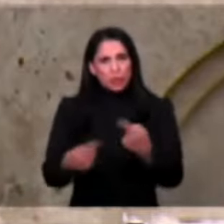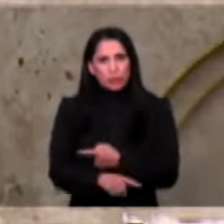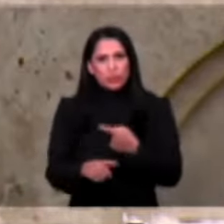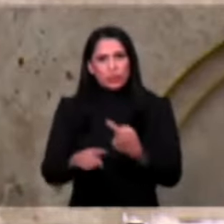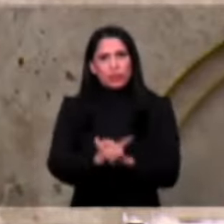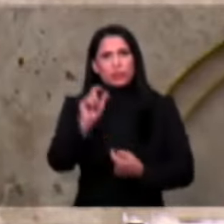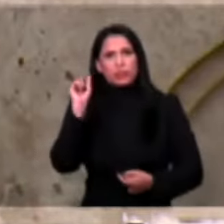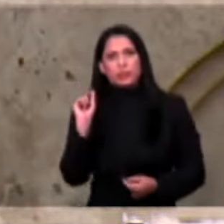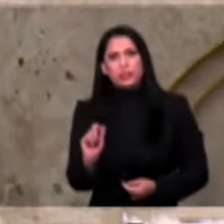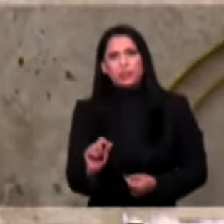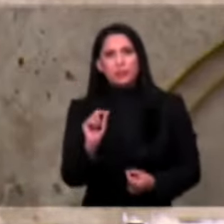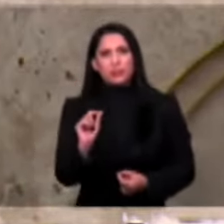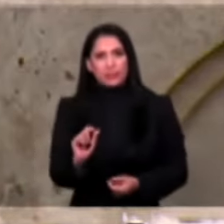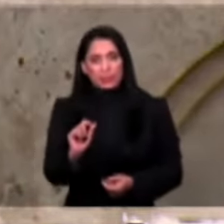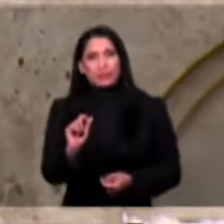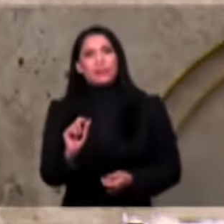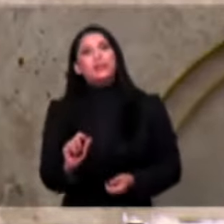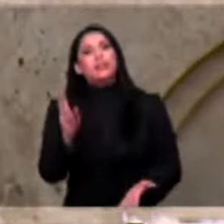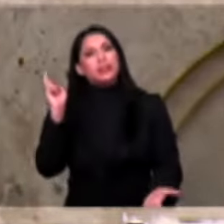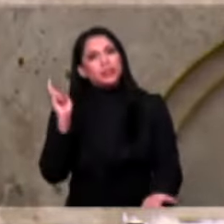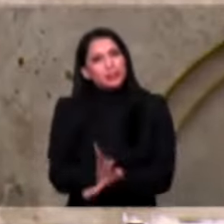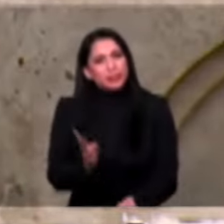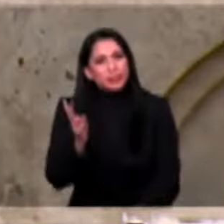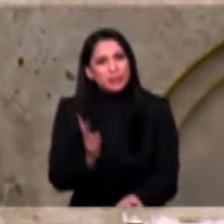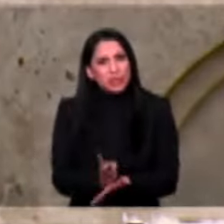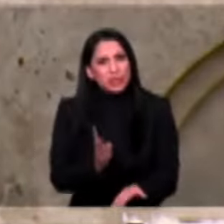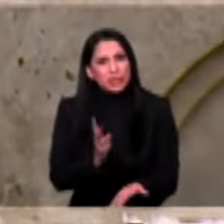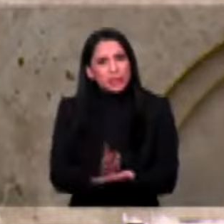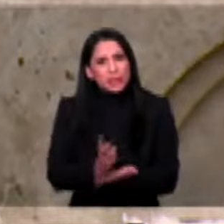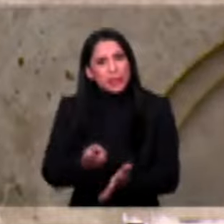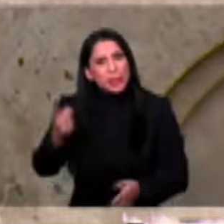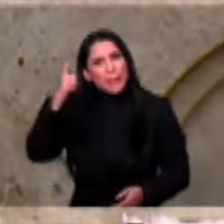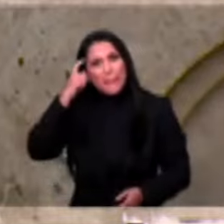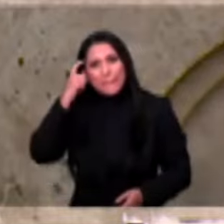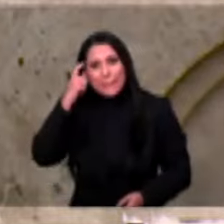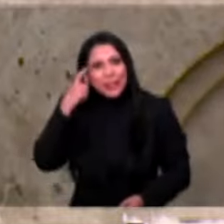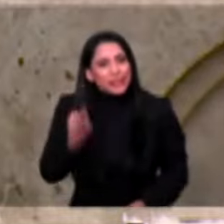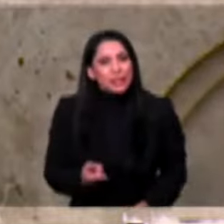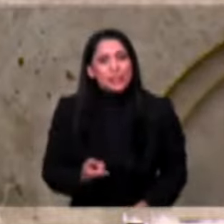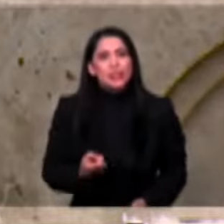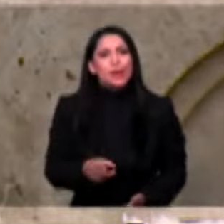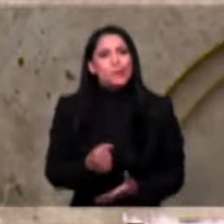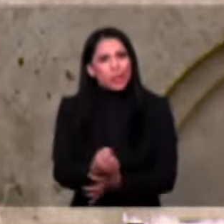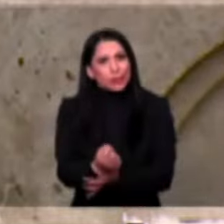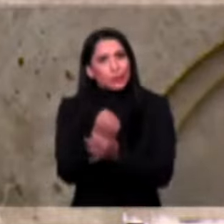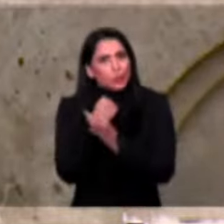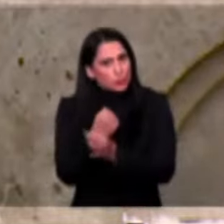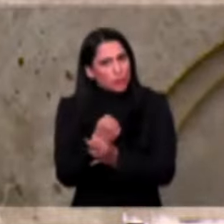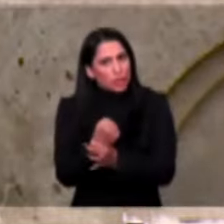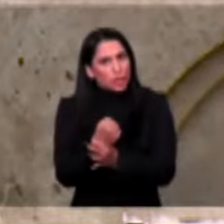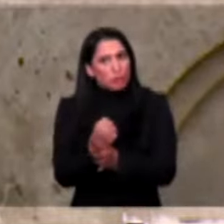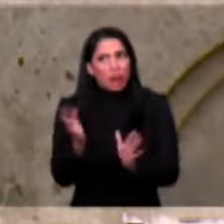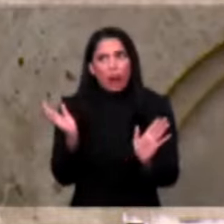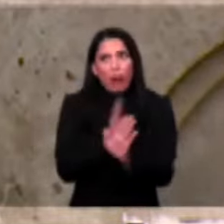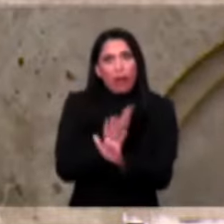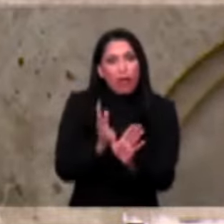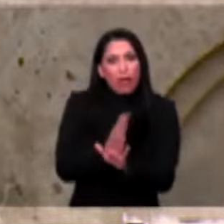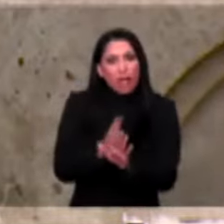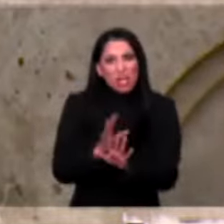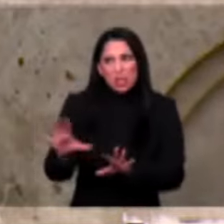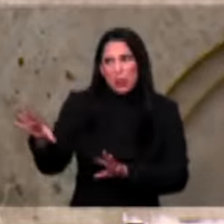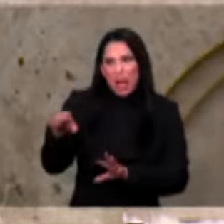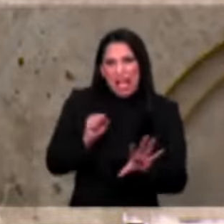monstros, desde que mantenha o pensamento elevado e não os carregue, os